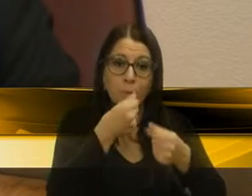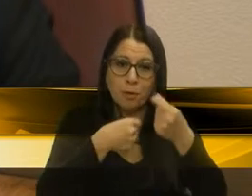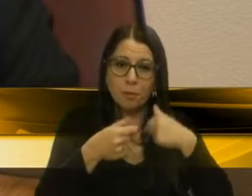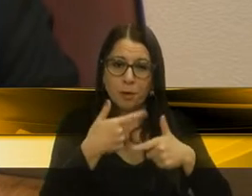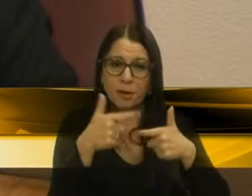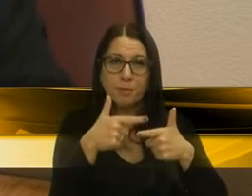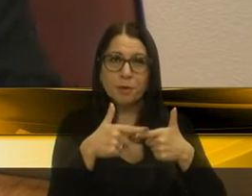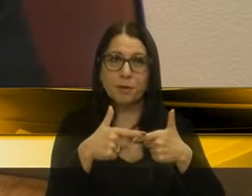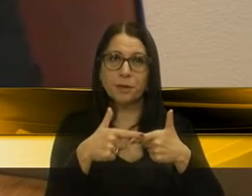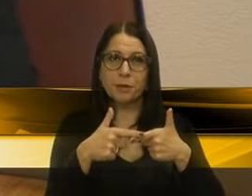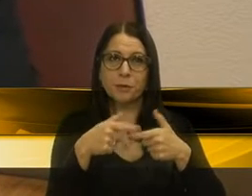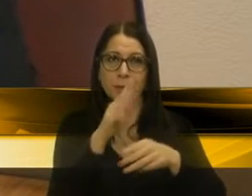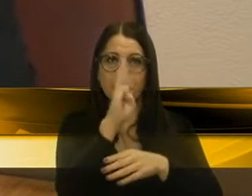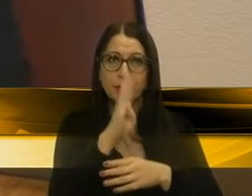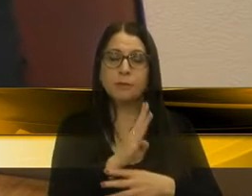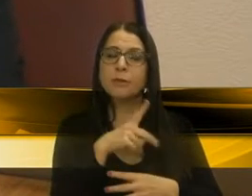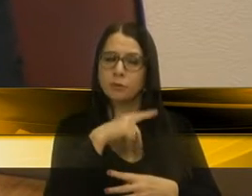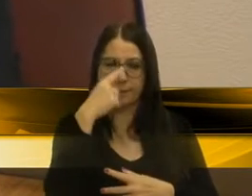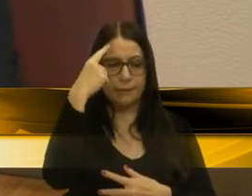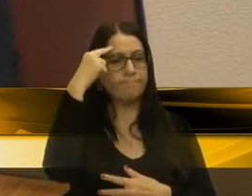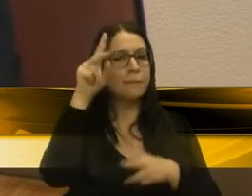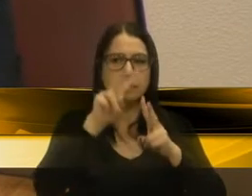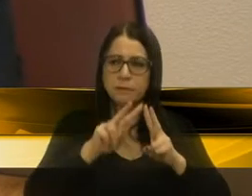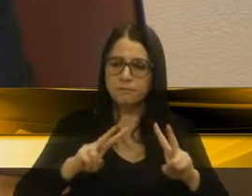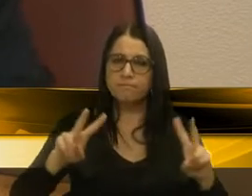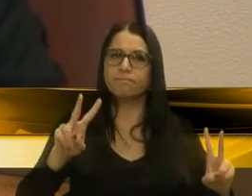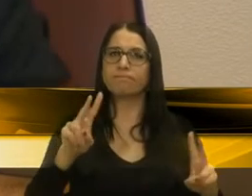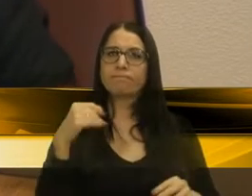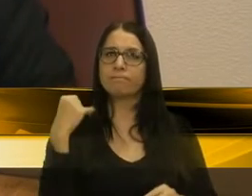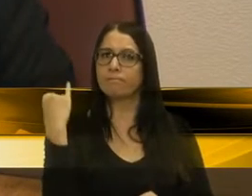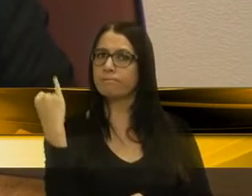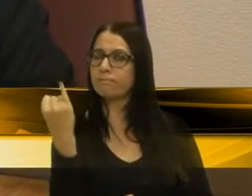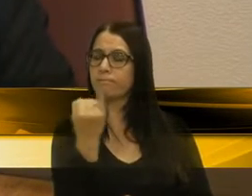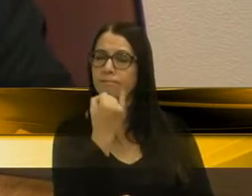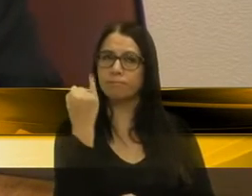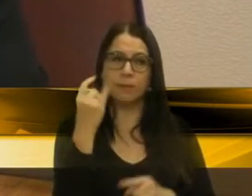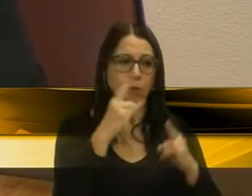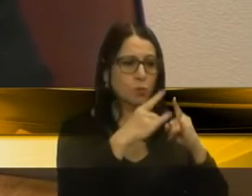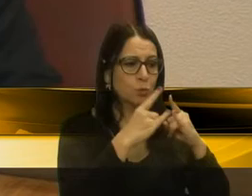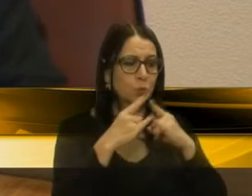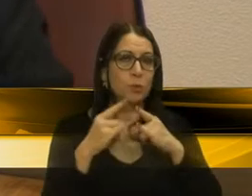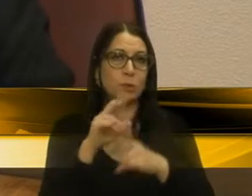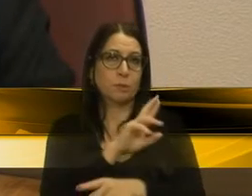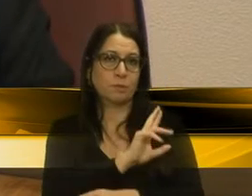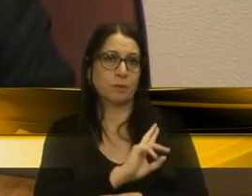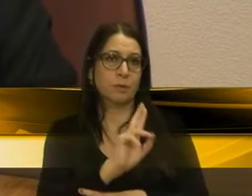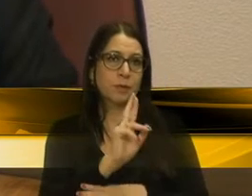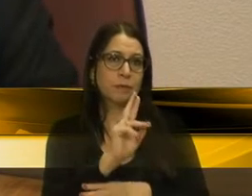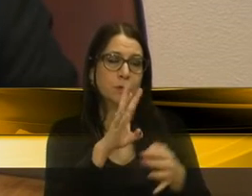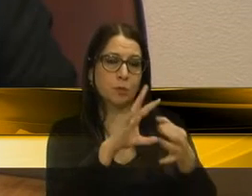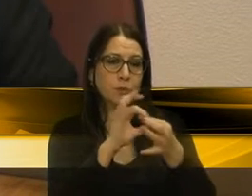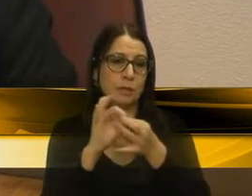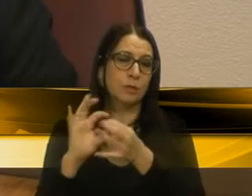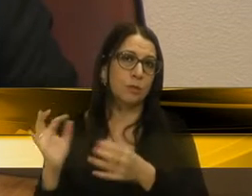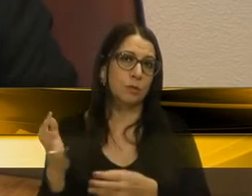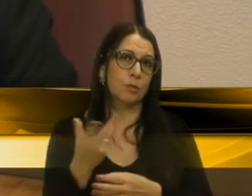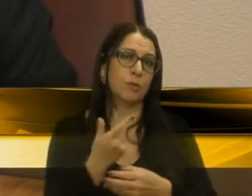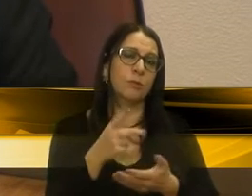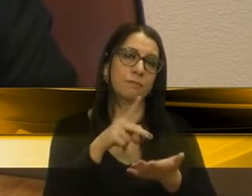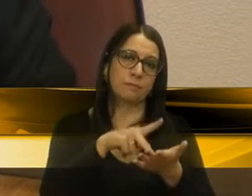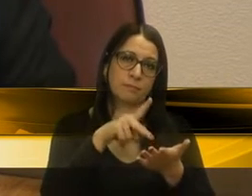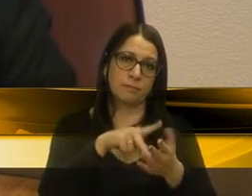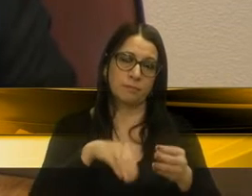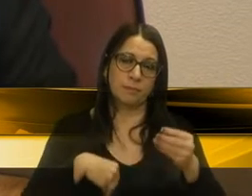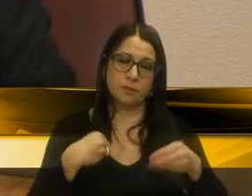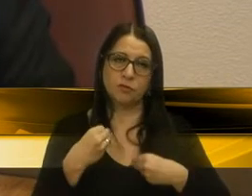Brasil, o Sbabo tinha essa noção e tinha essa visão da importância que as instituições representavam para o contexto como um todo. Então, meus sinceros sentimentos